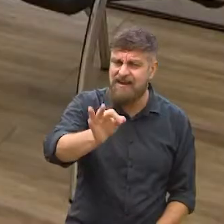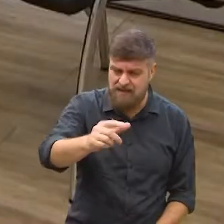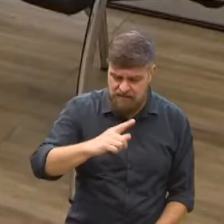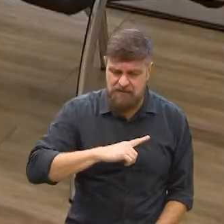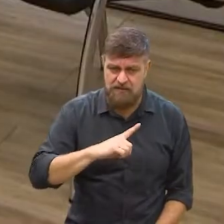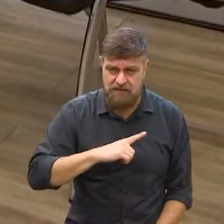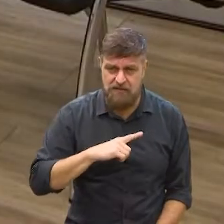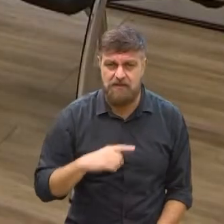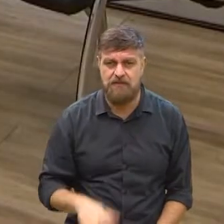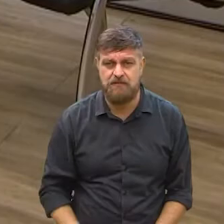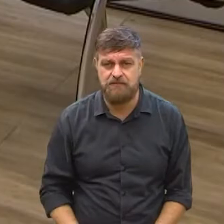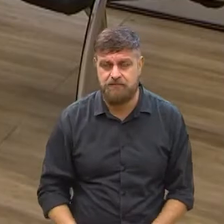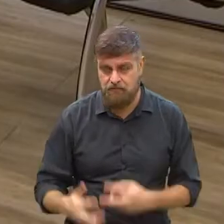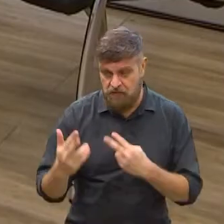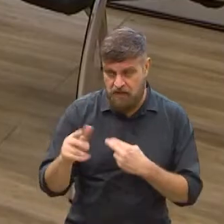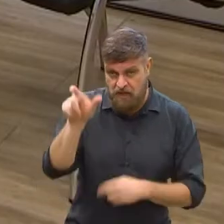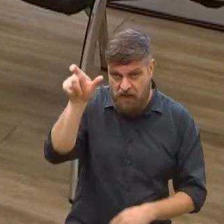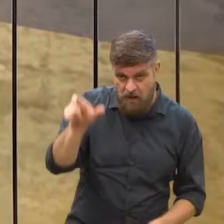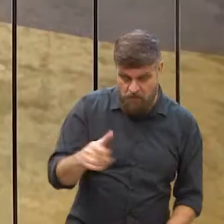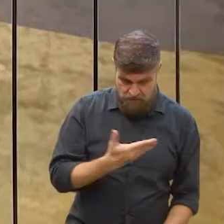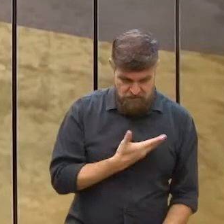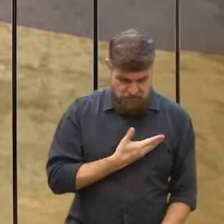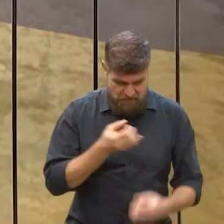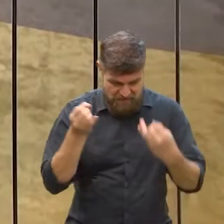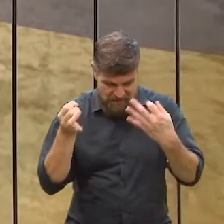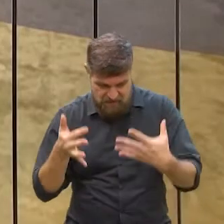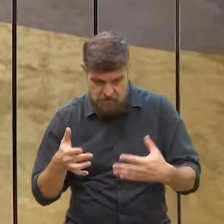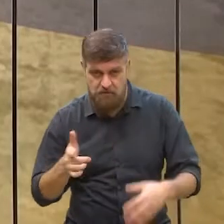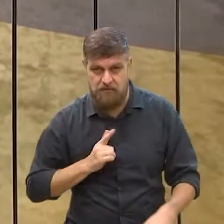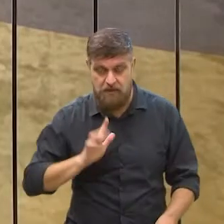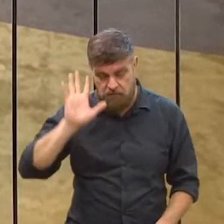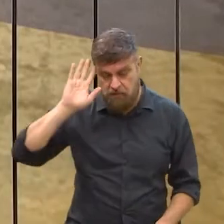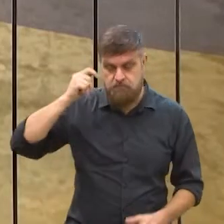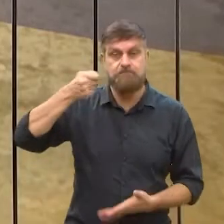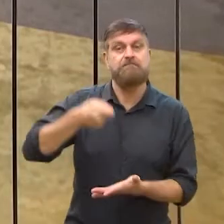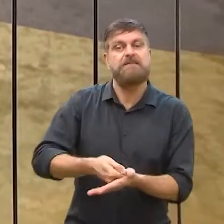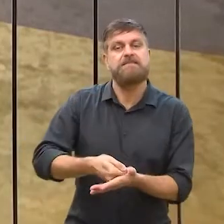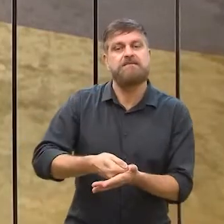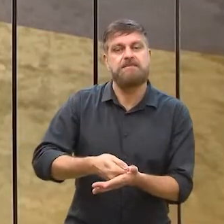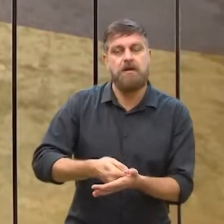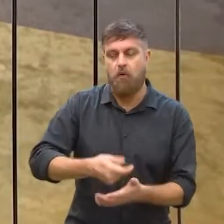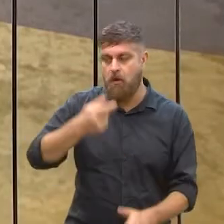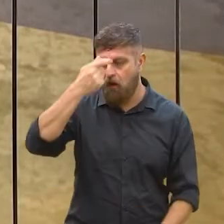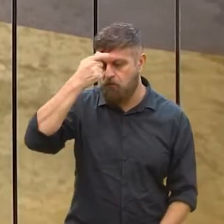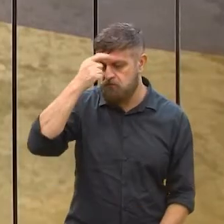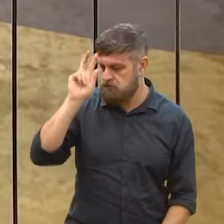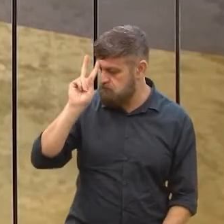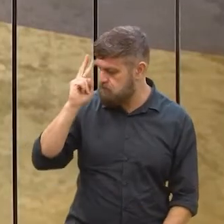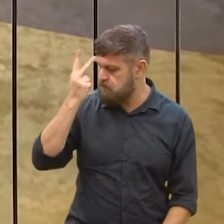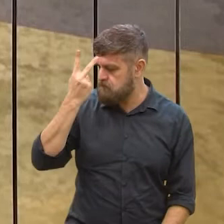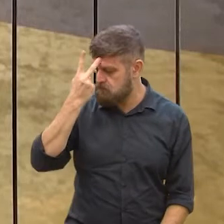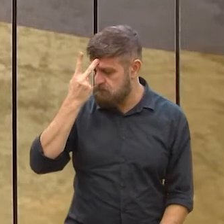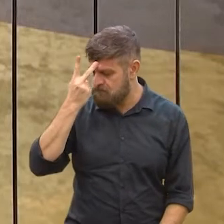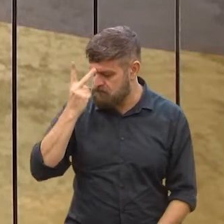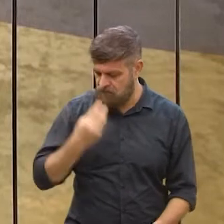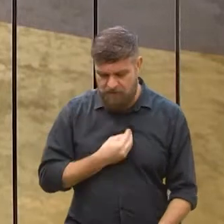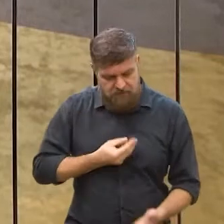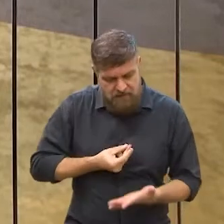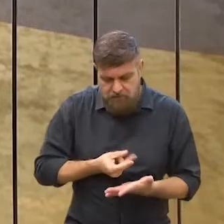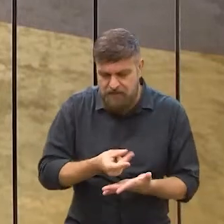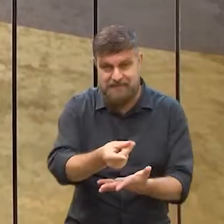Então, como a Marilda falou, se faz necessário essa decisão, né? Mudar consciência